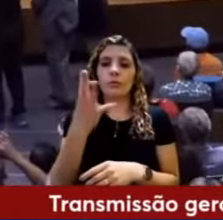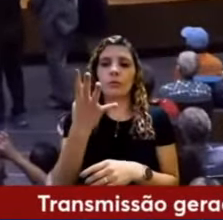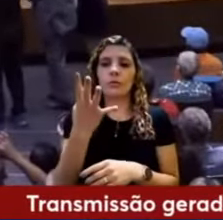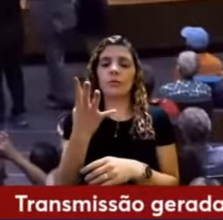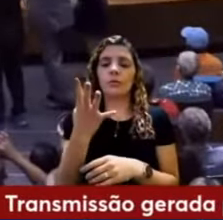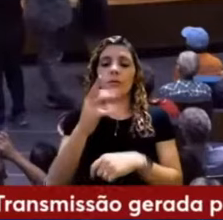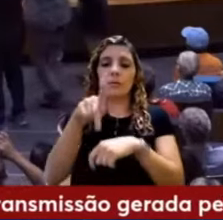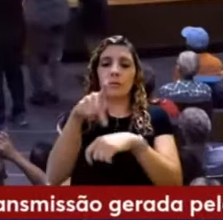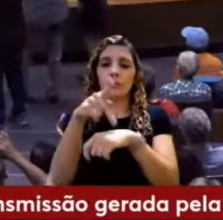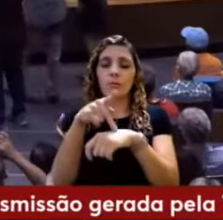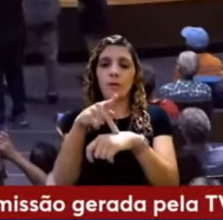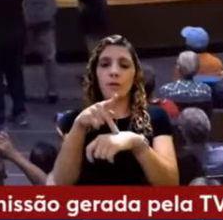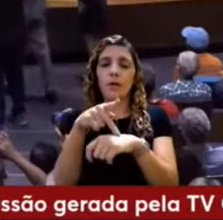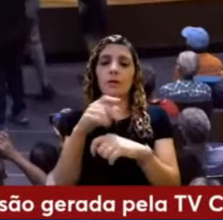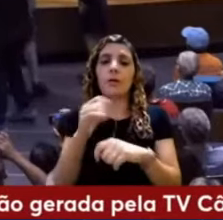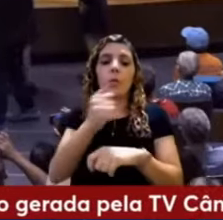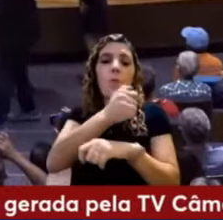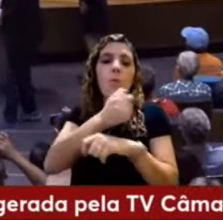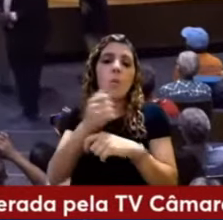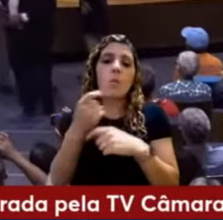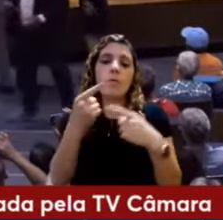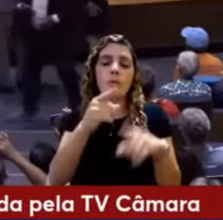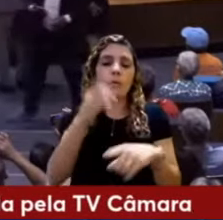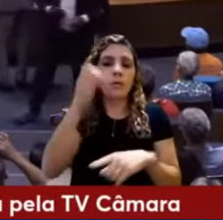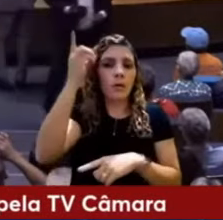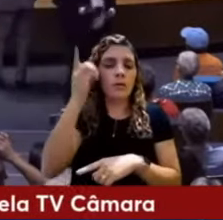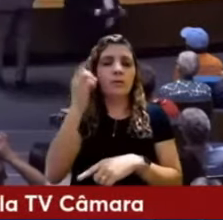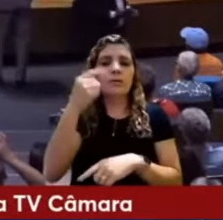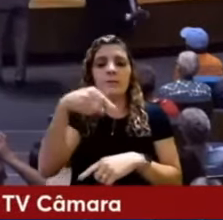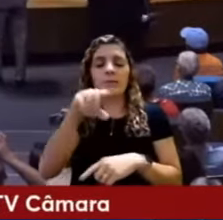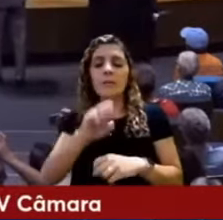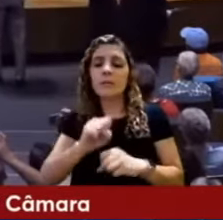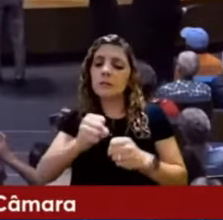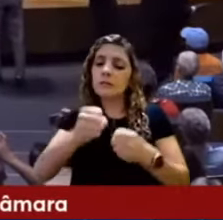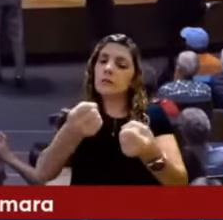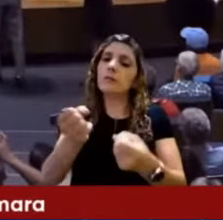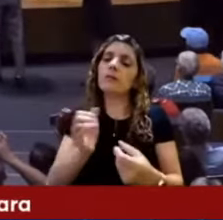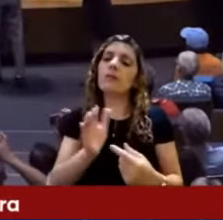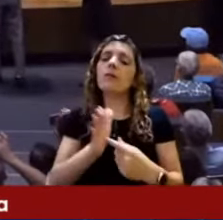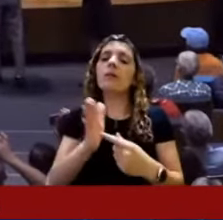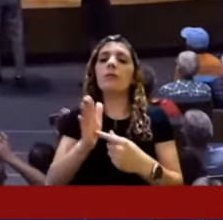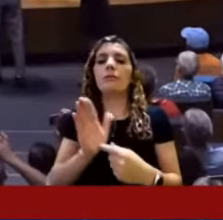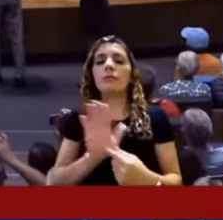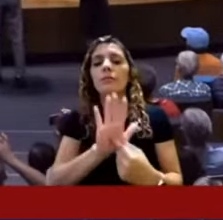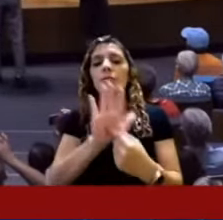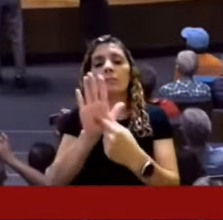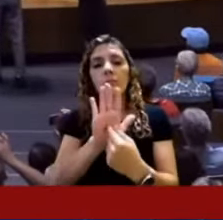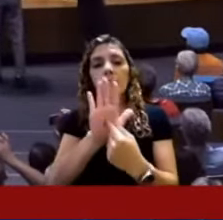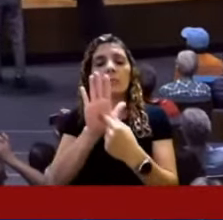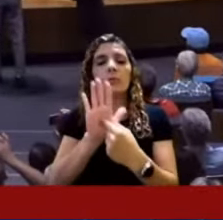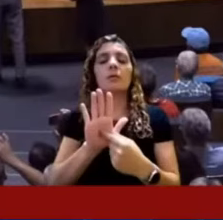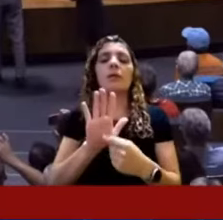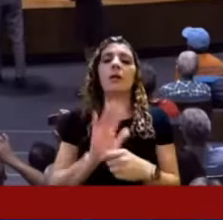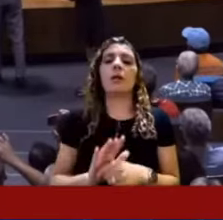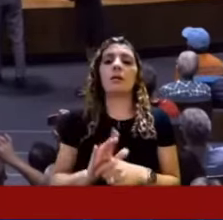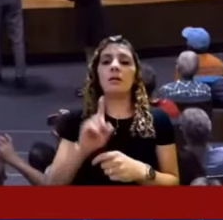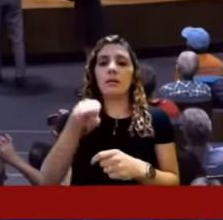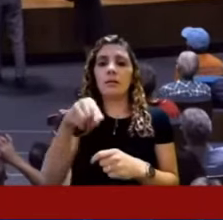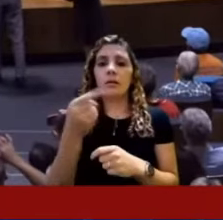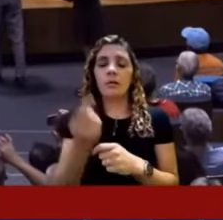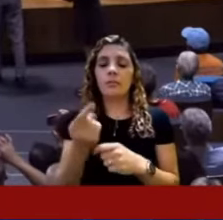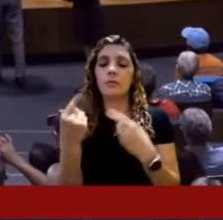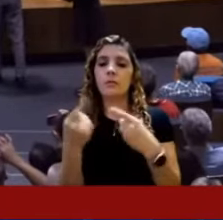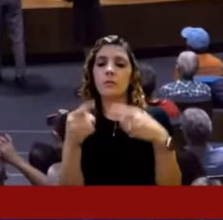Desde o golpe contra a Dilma, vocês não mediram esforços para fazer a denúncia e ser um canal que a gente pudesse fazer a denúncia. Depois, na perseguição